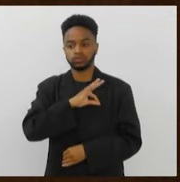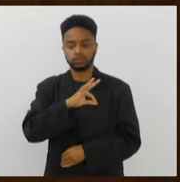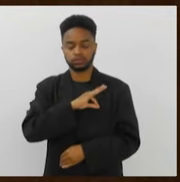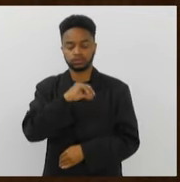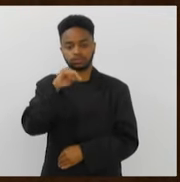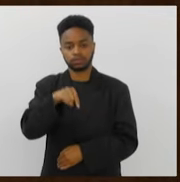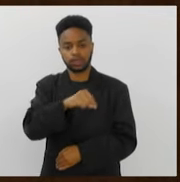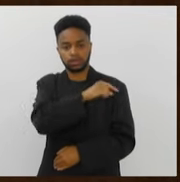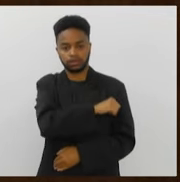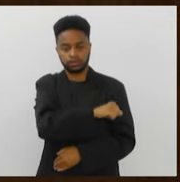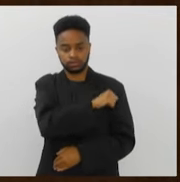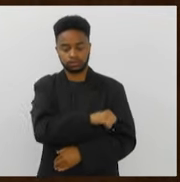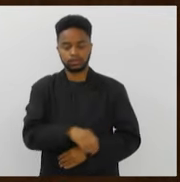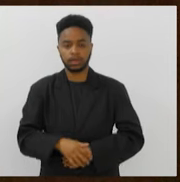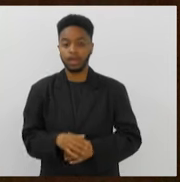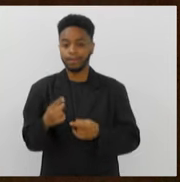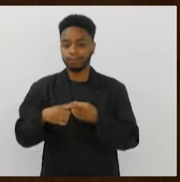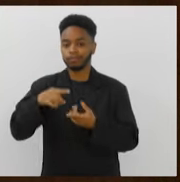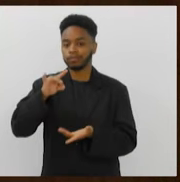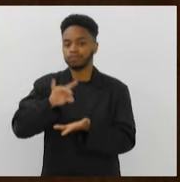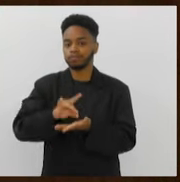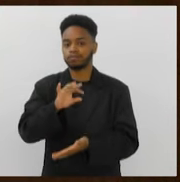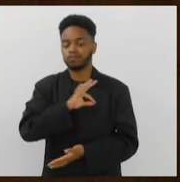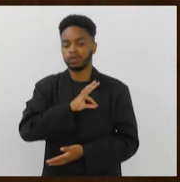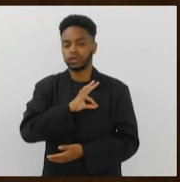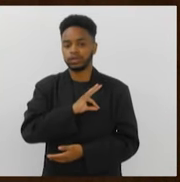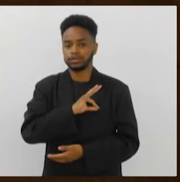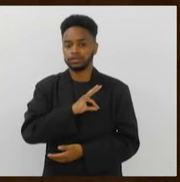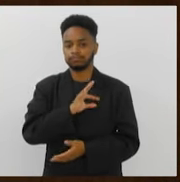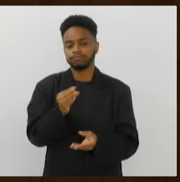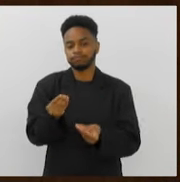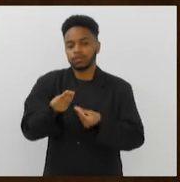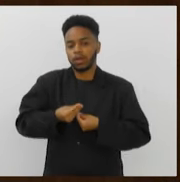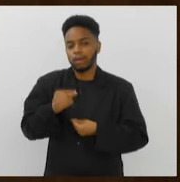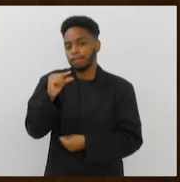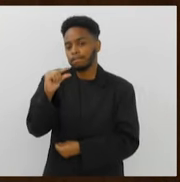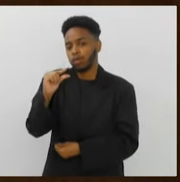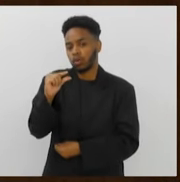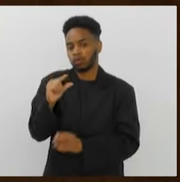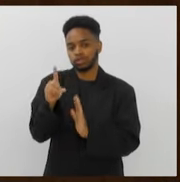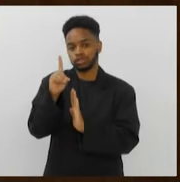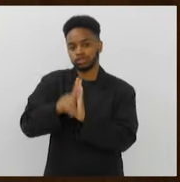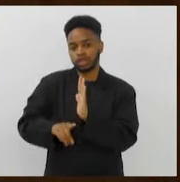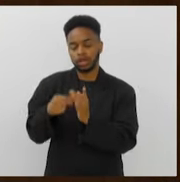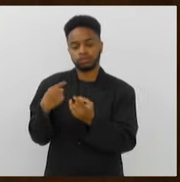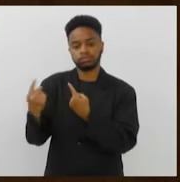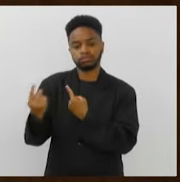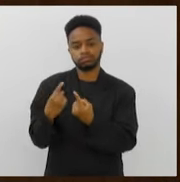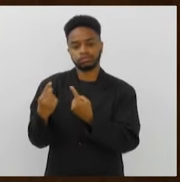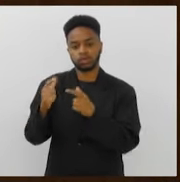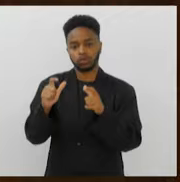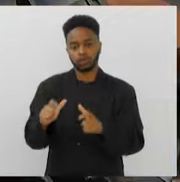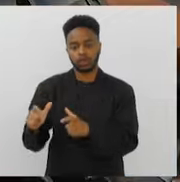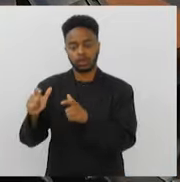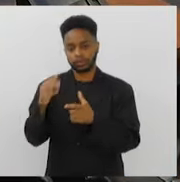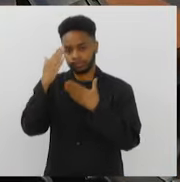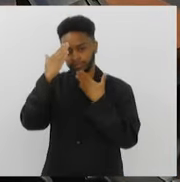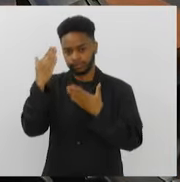do Estado do Rio de Janeiro. São eles que ainda nos dão um pouquinho do direito de ir e vir. Muito obrigado,